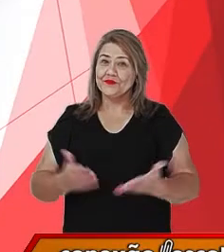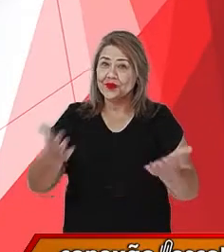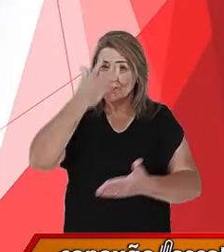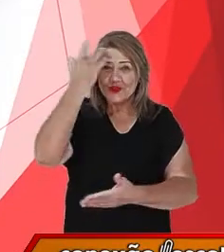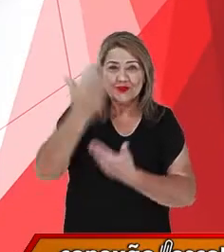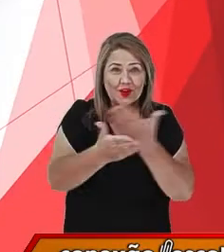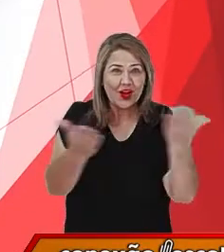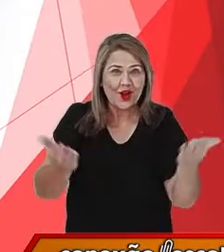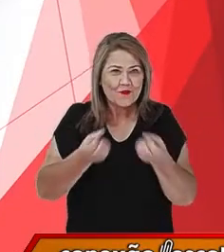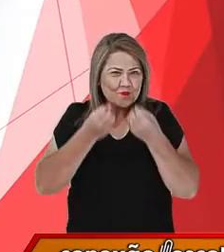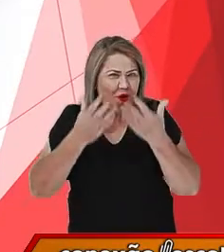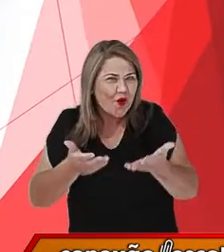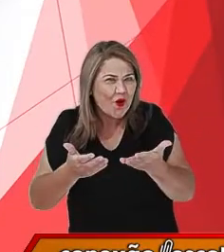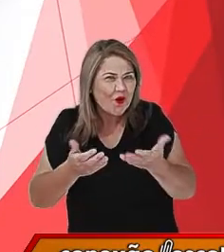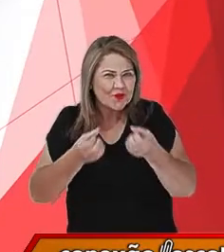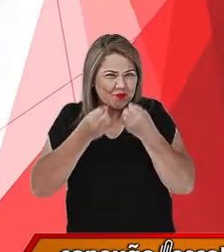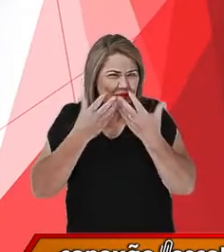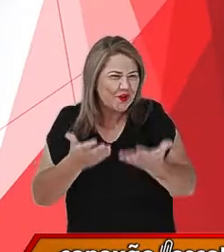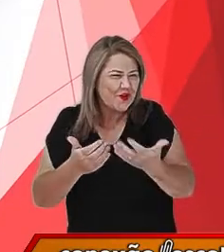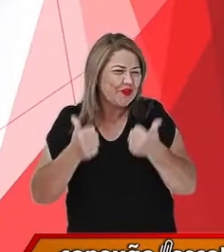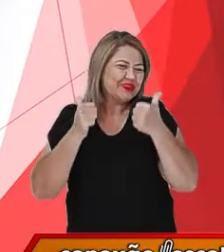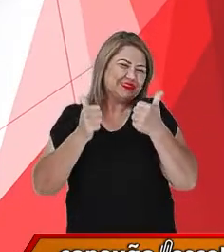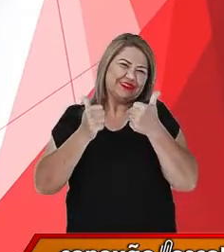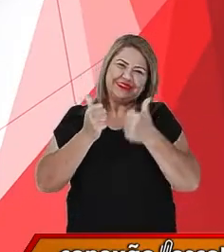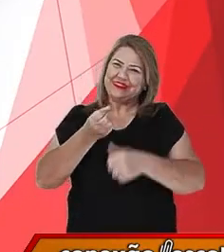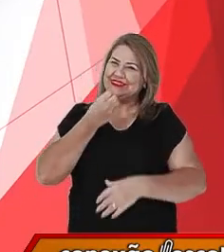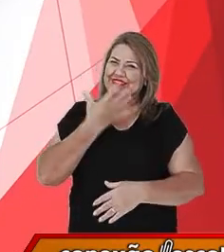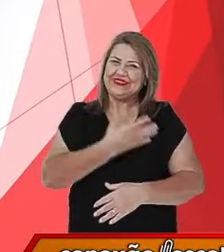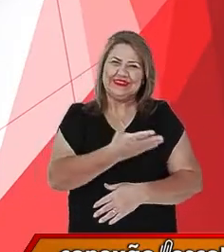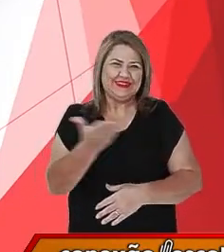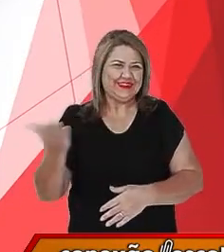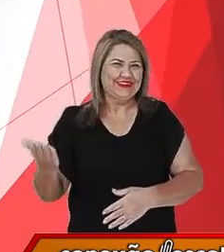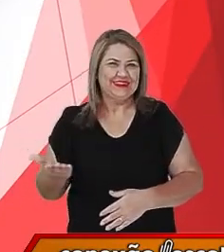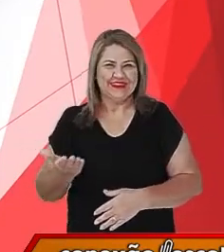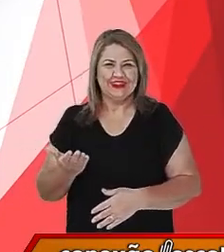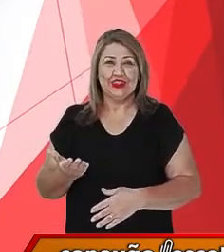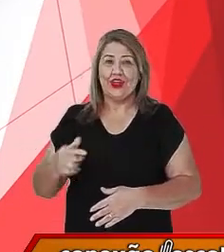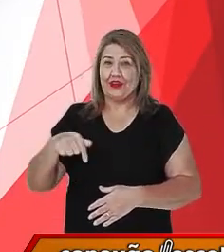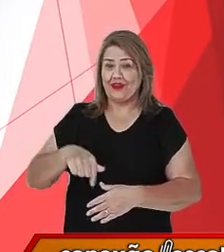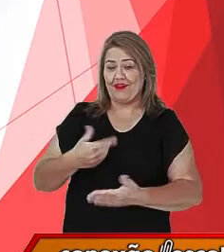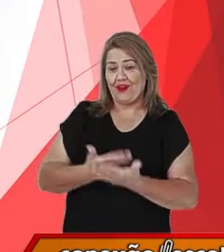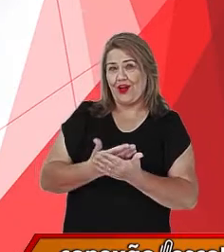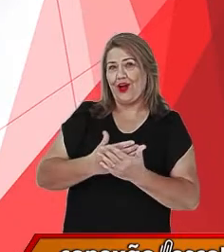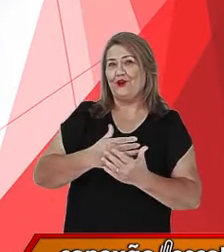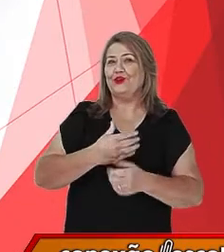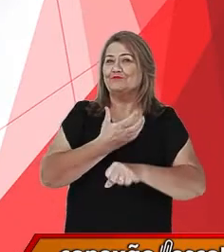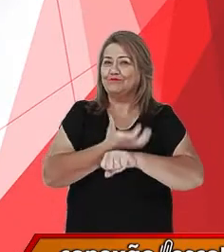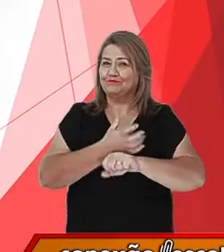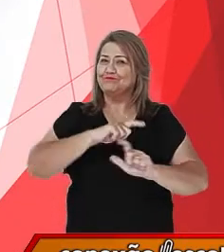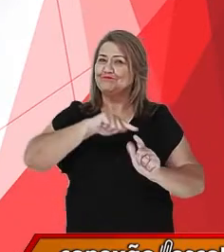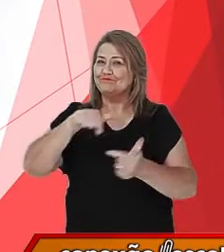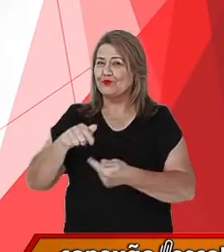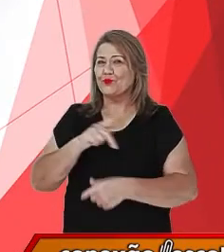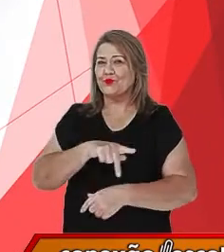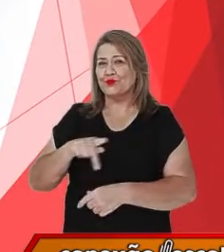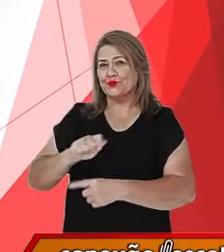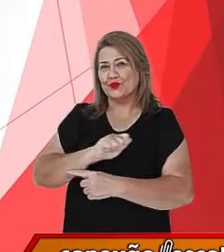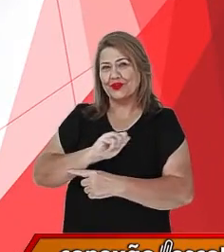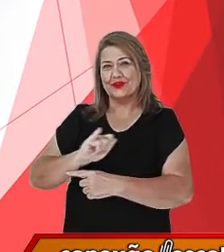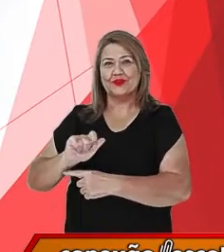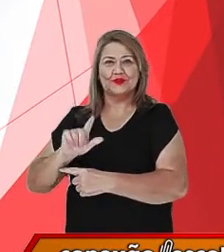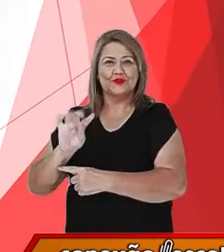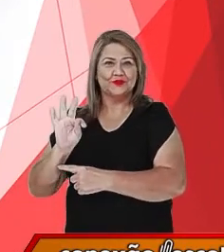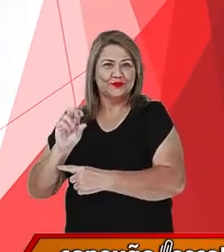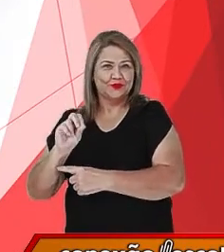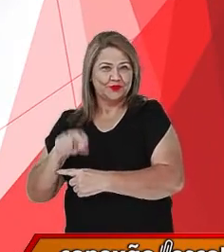Fala aí, pessoal, bom ou não bom, hein? Bom demais da conta, né? Por aqui, aulinha de geografia de hoje, professor Ailton